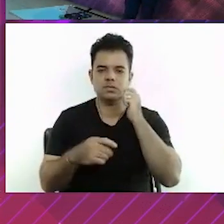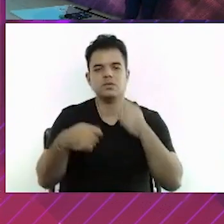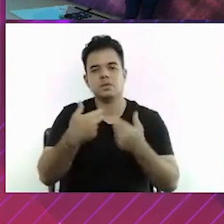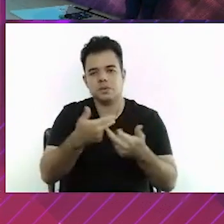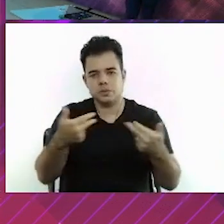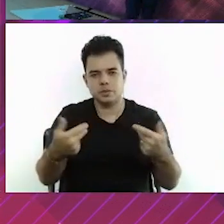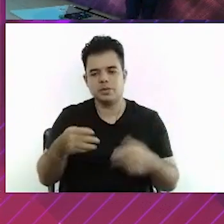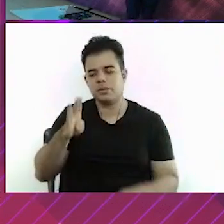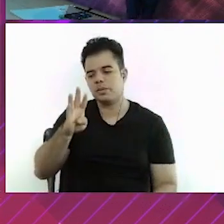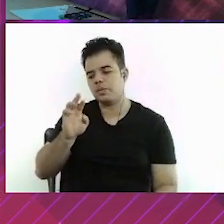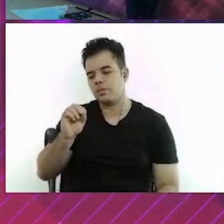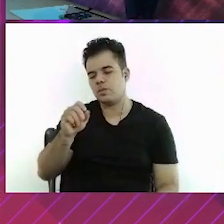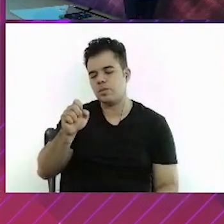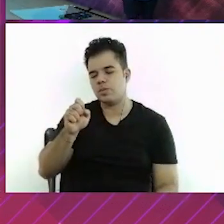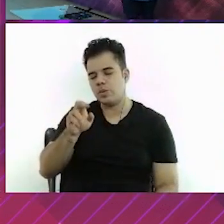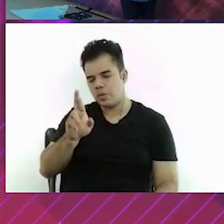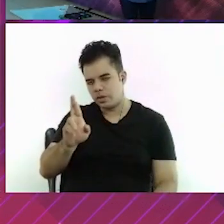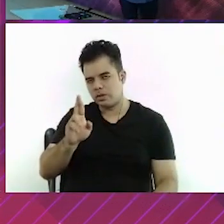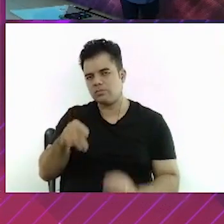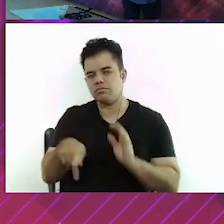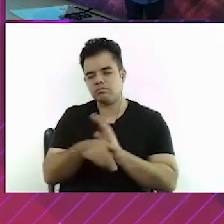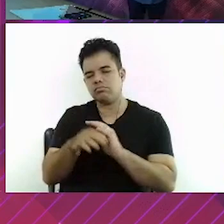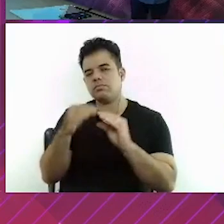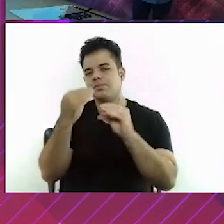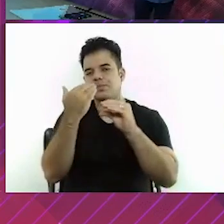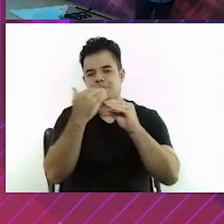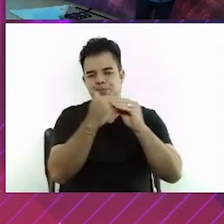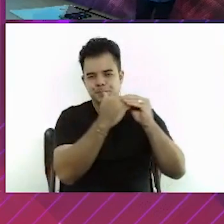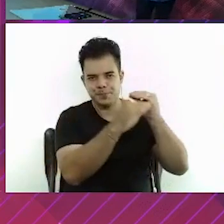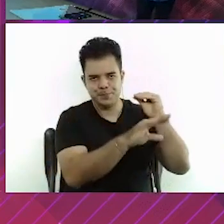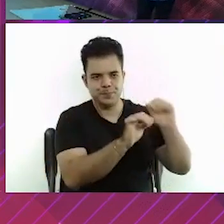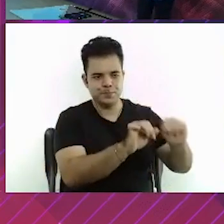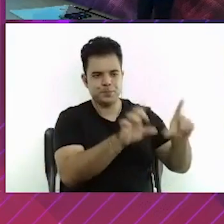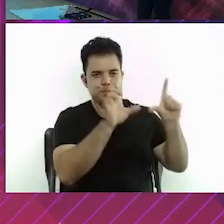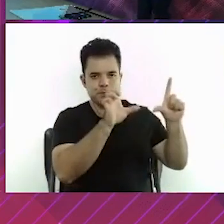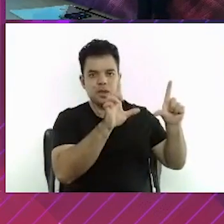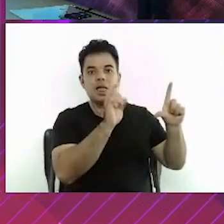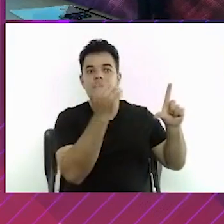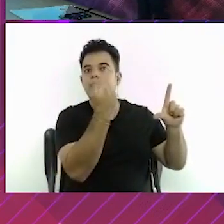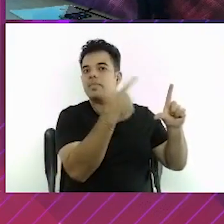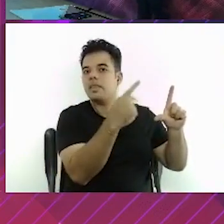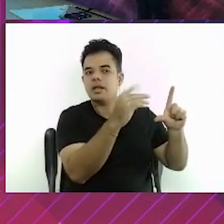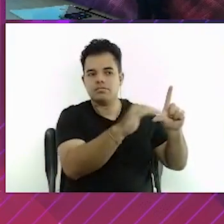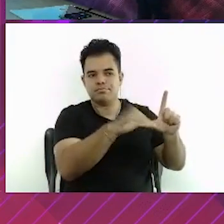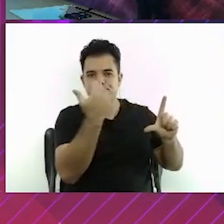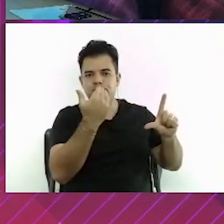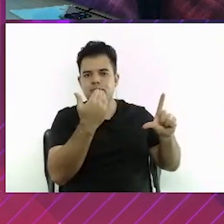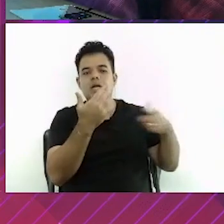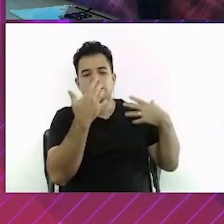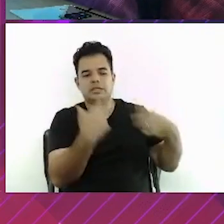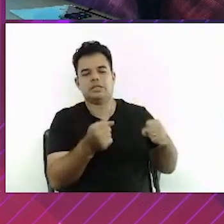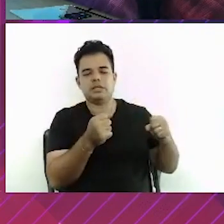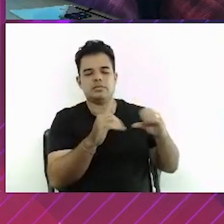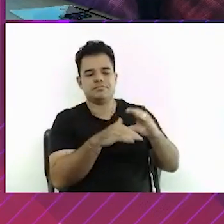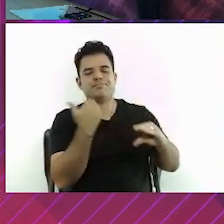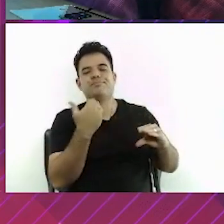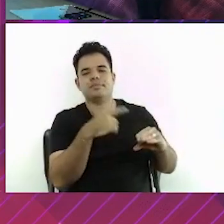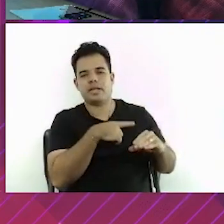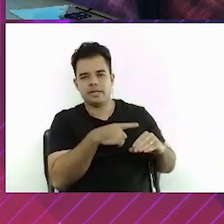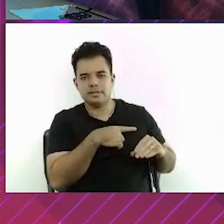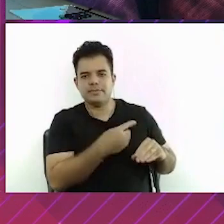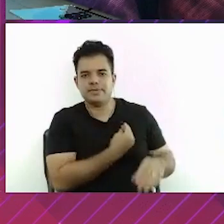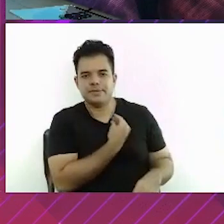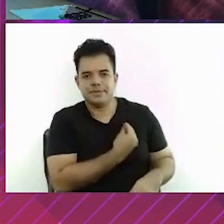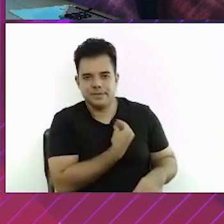tua mensagem e vai mandar uma resposta sinalizando, eu recebi. Ele não vai garantir que vai conseguir entregar para algum